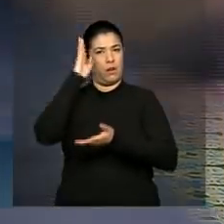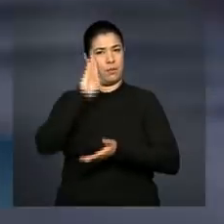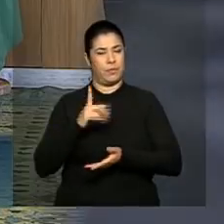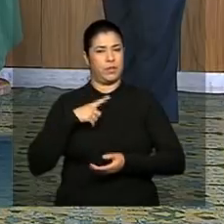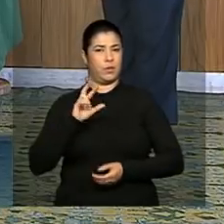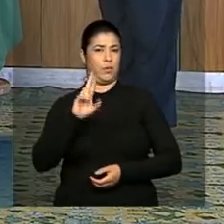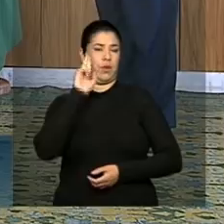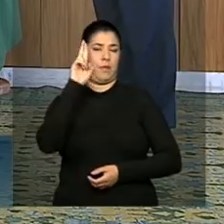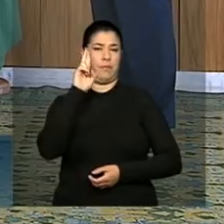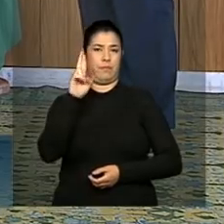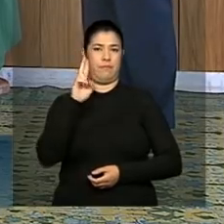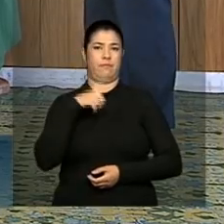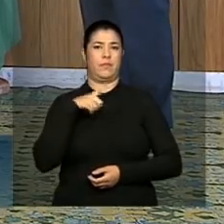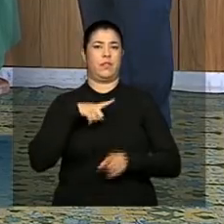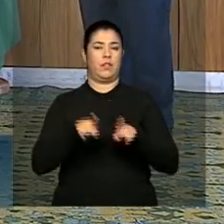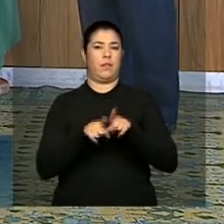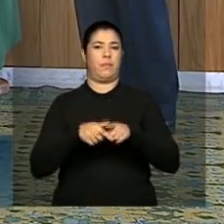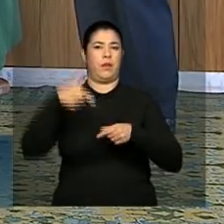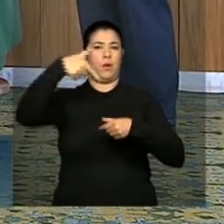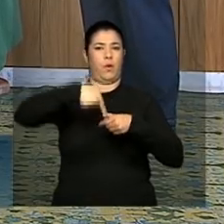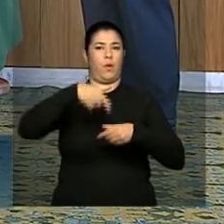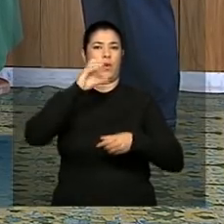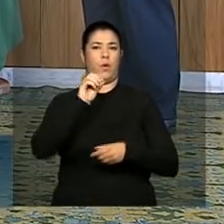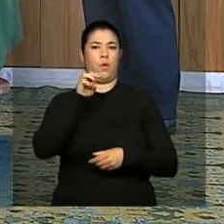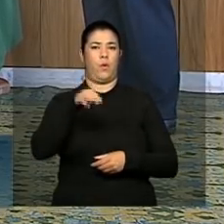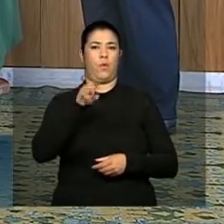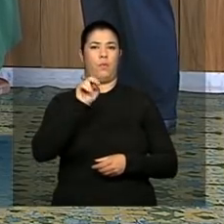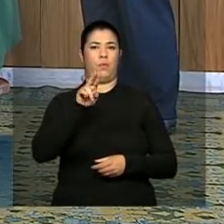representados sobretudo por combustíveis.